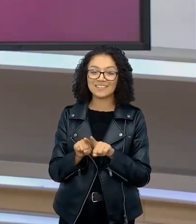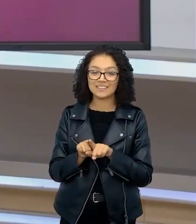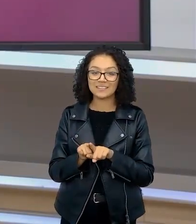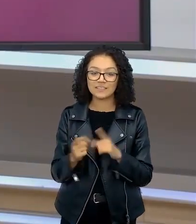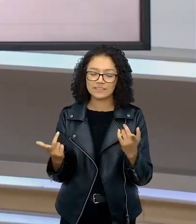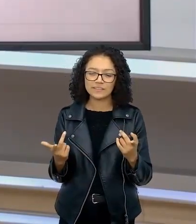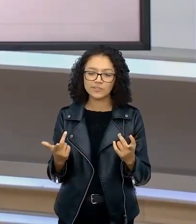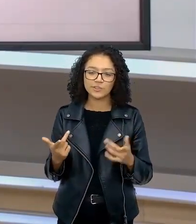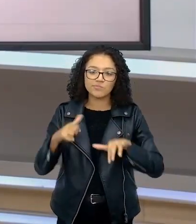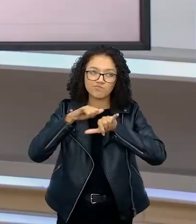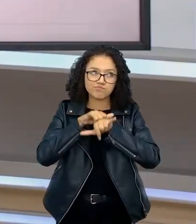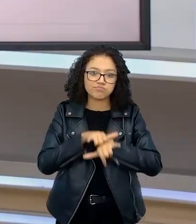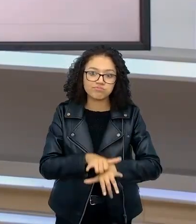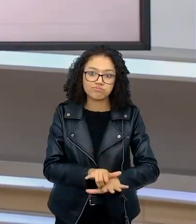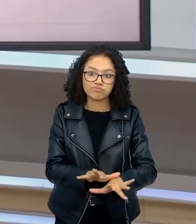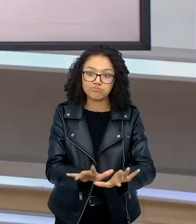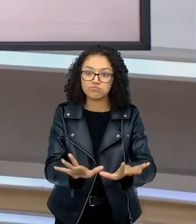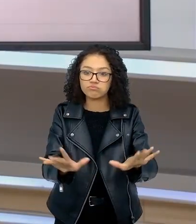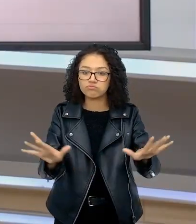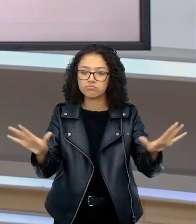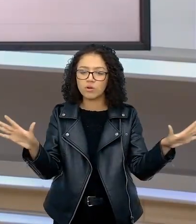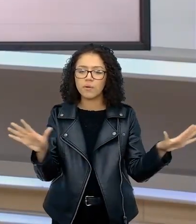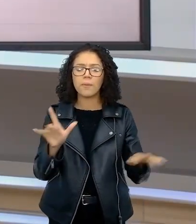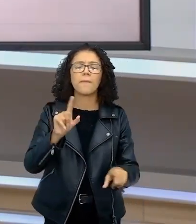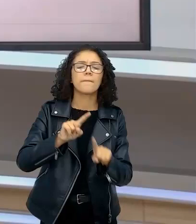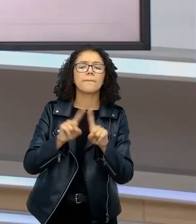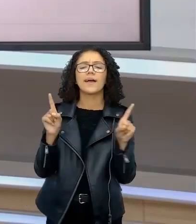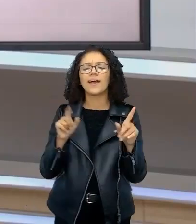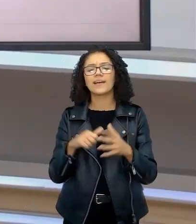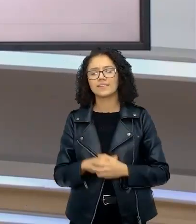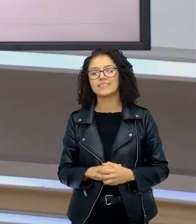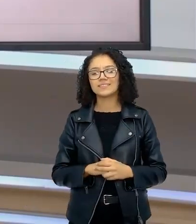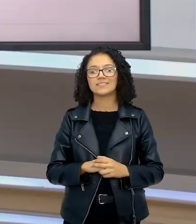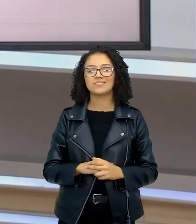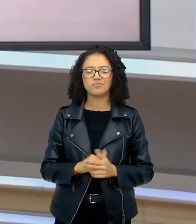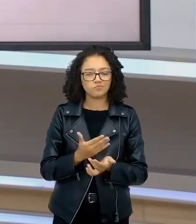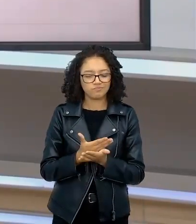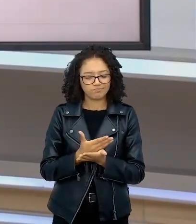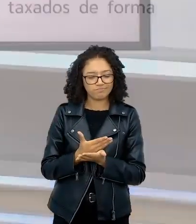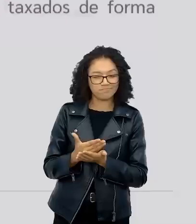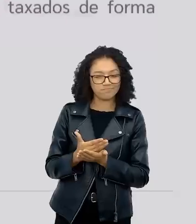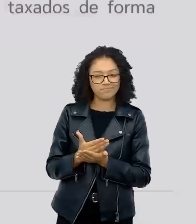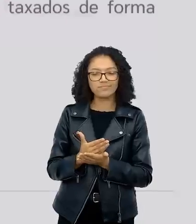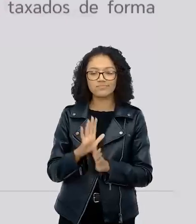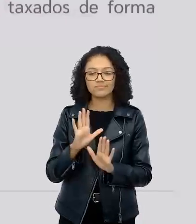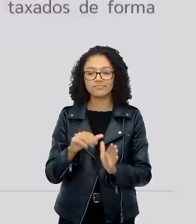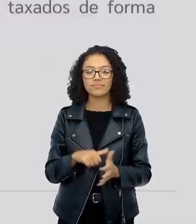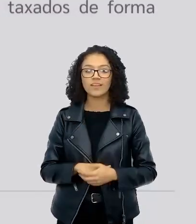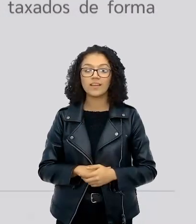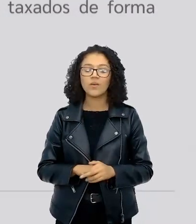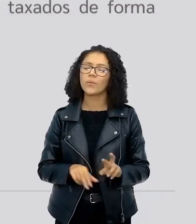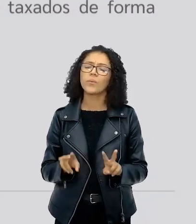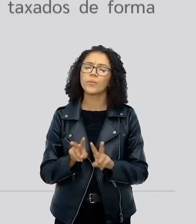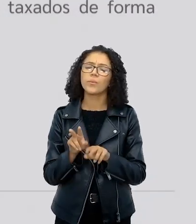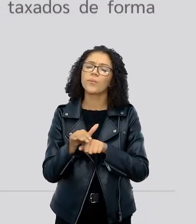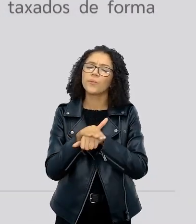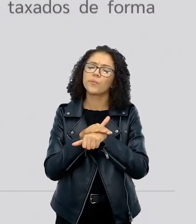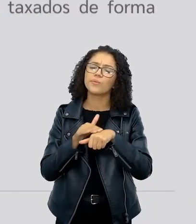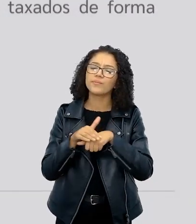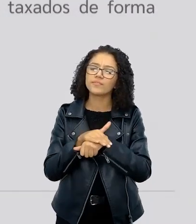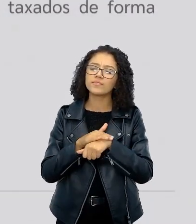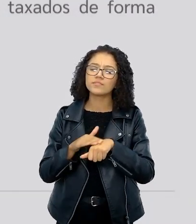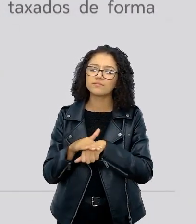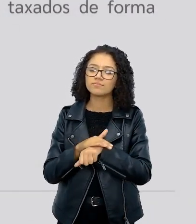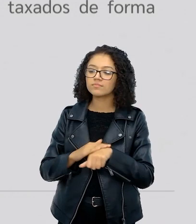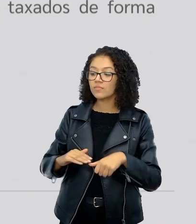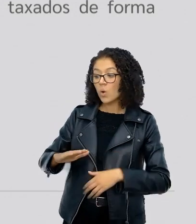do machismo. Vamos entender por quê. Bom, para a gente começar, a gente vai conversar um pouquinho sobre o que os